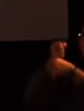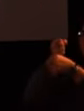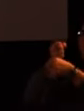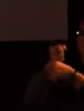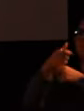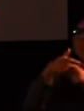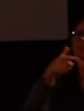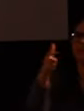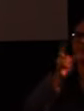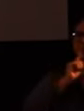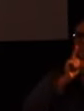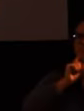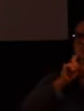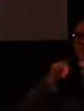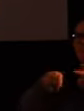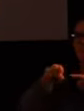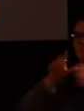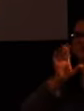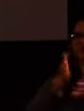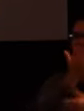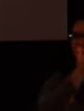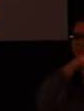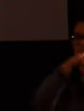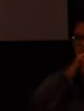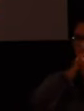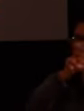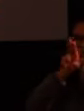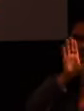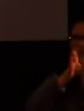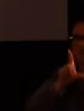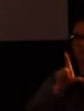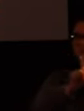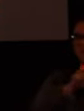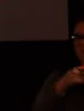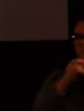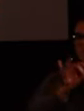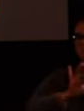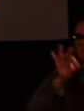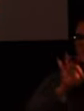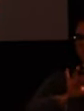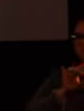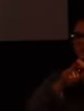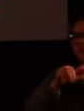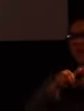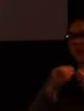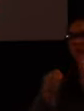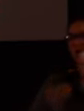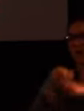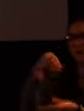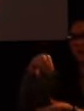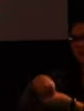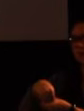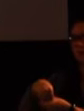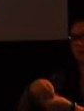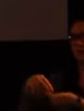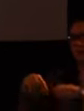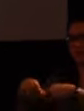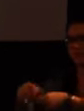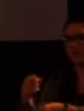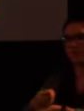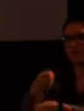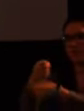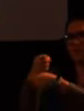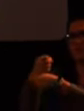como matéria dentro do plano diretor e por gabarito ser um parâmetro de ocupação do solo, nós